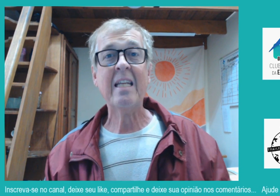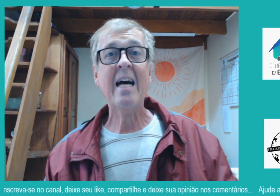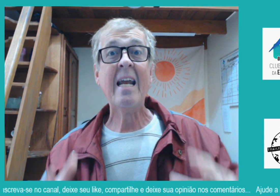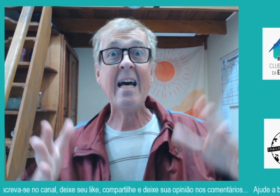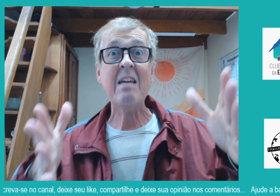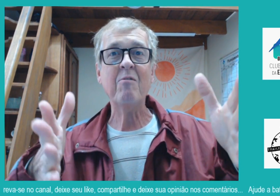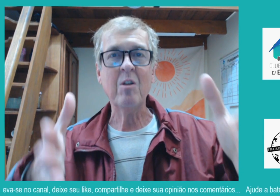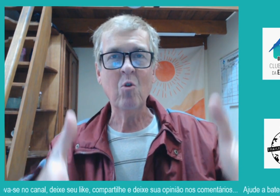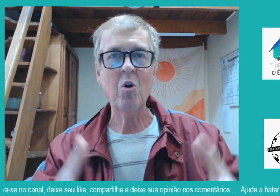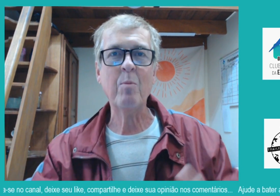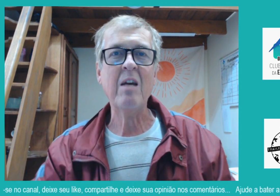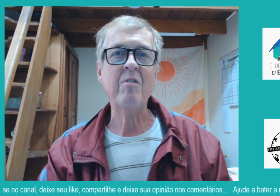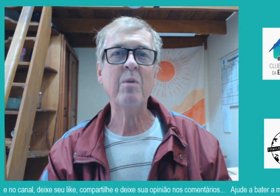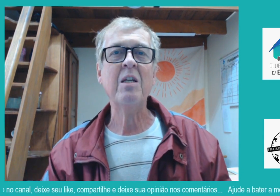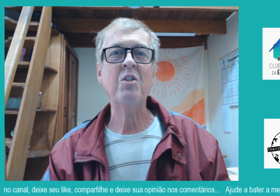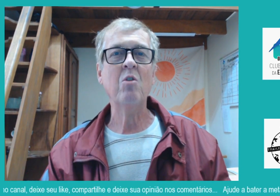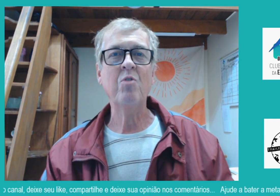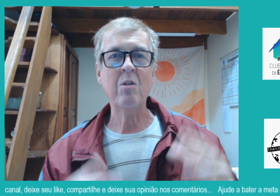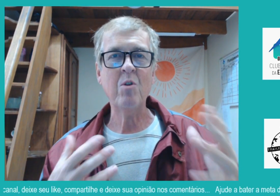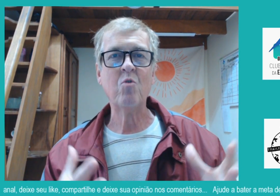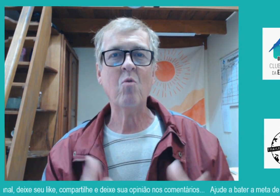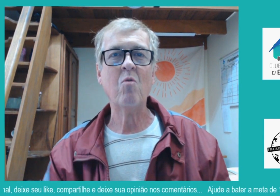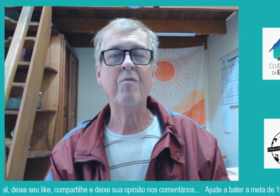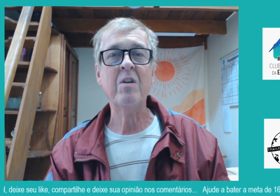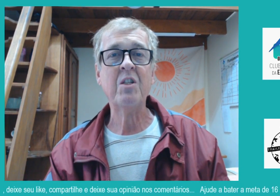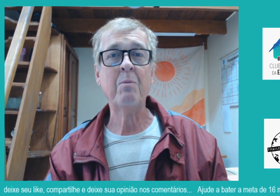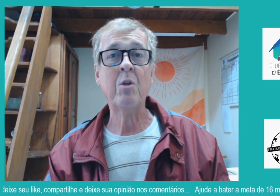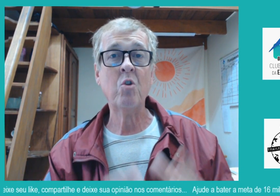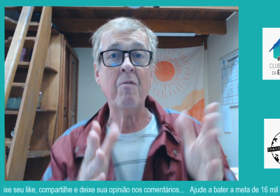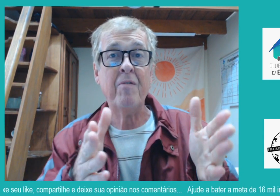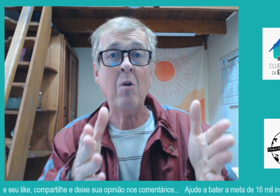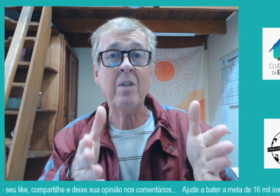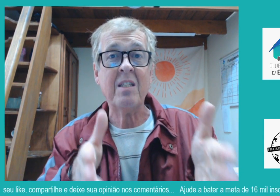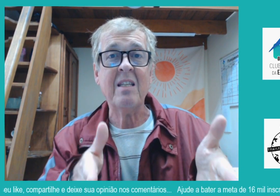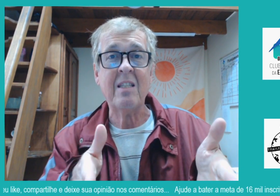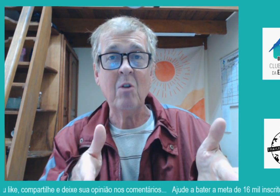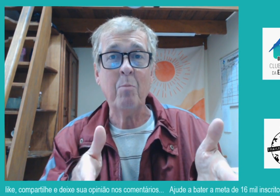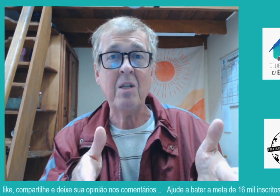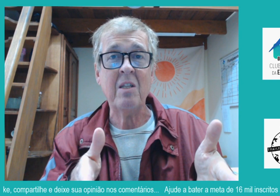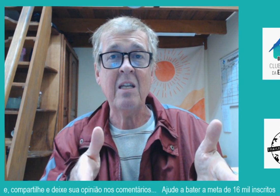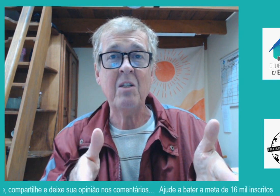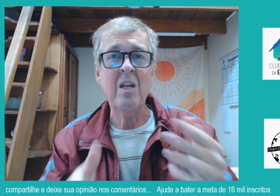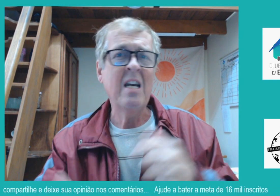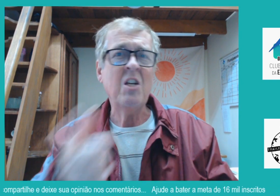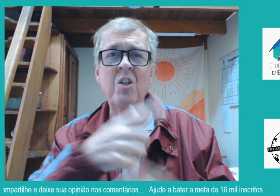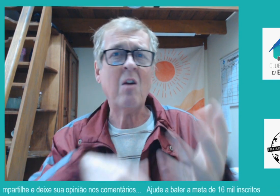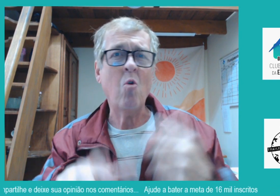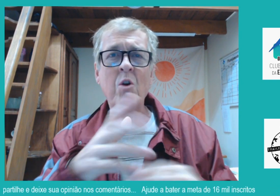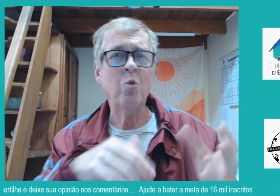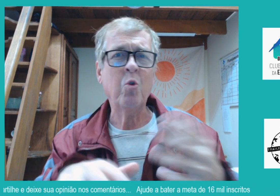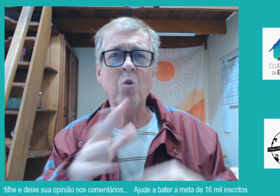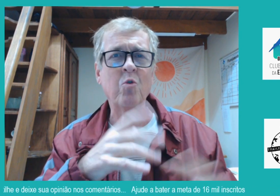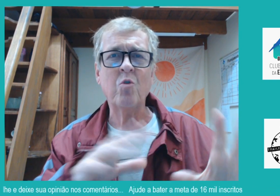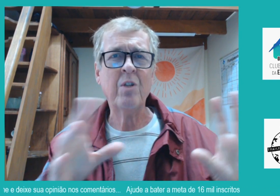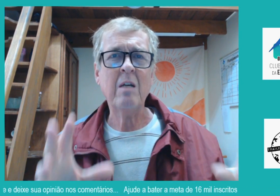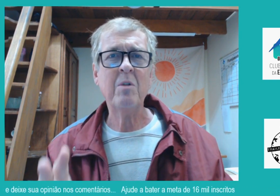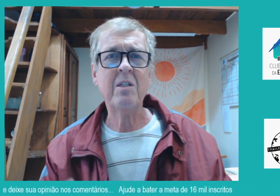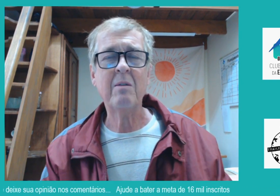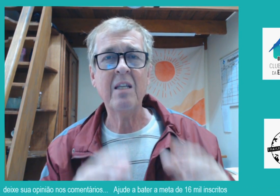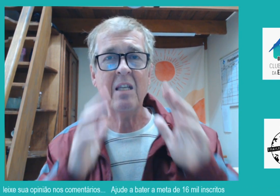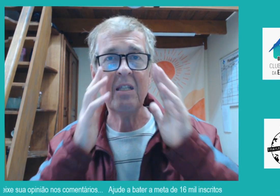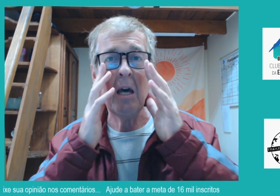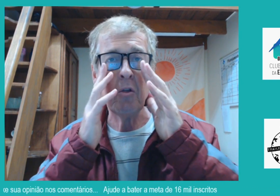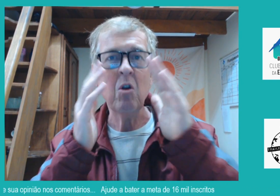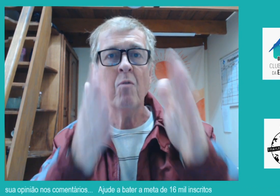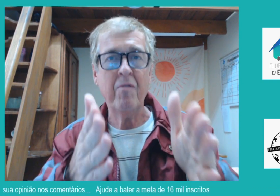que entrará em vigor brevemente eu digo isso a confiança só falta a sanção do presidente Já correu todos